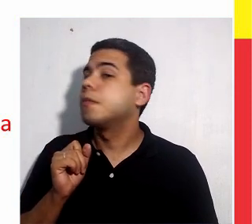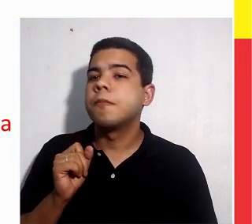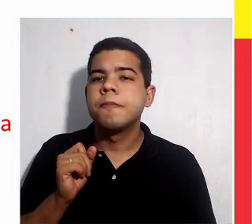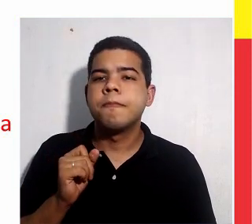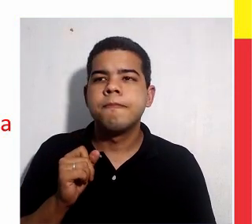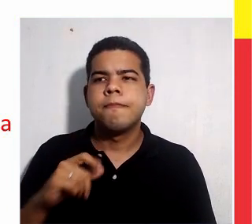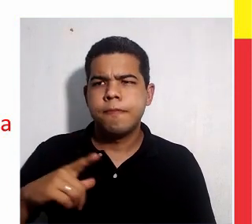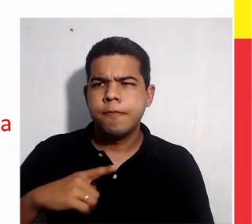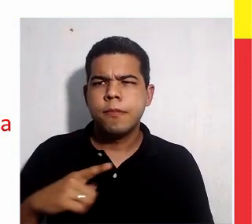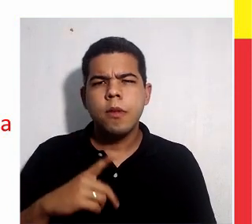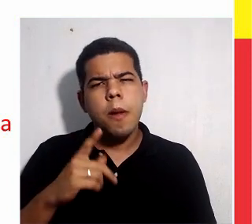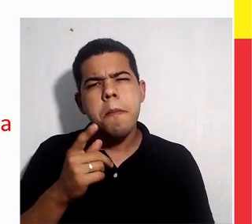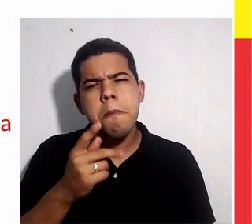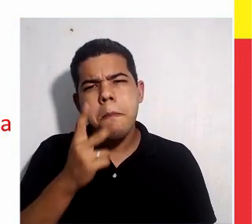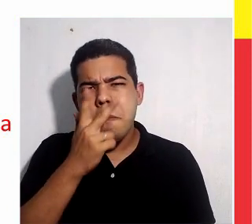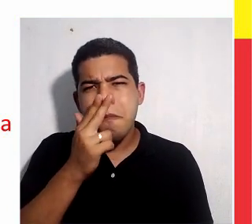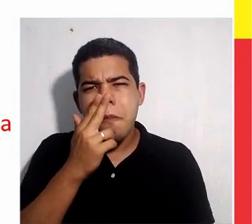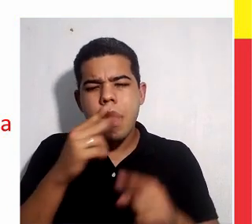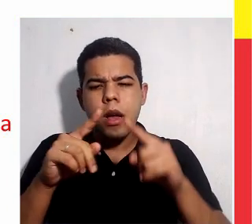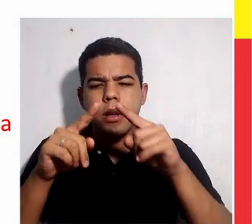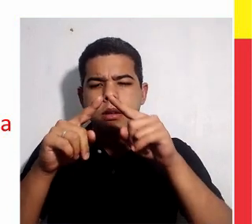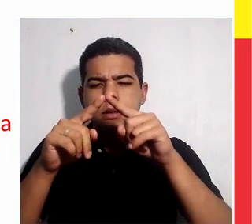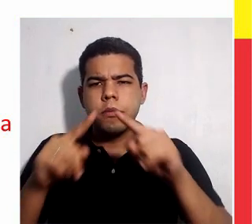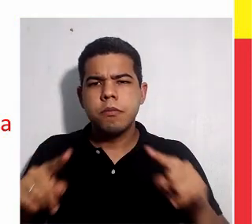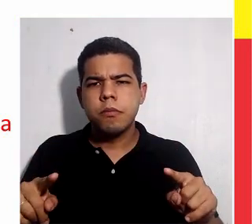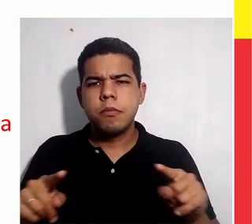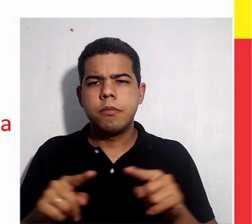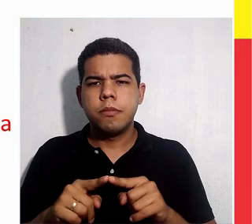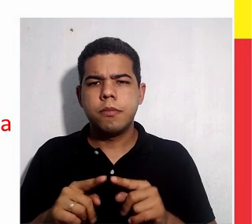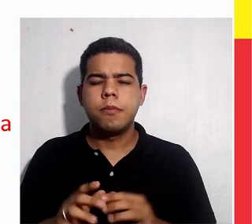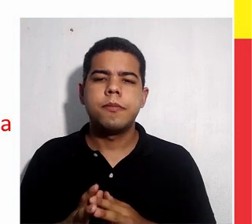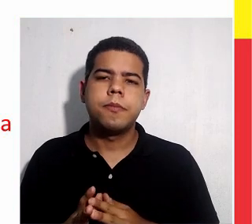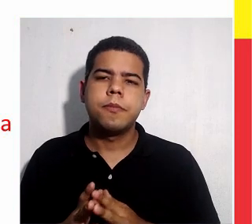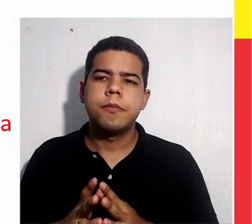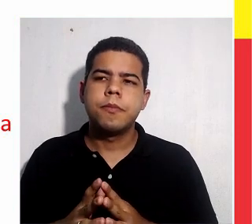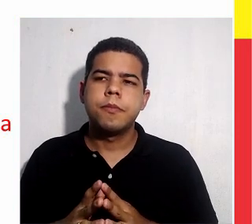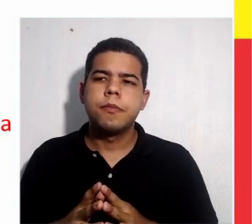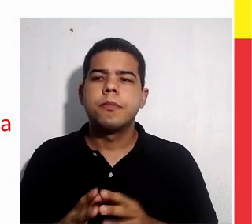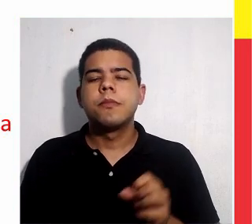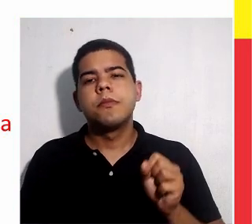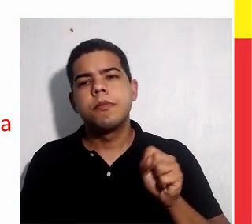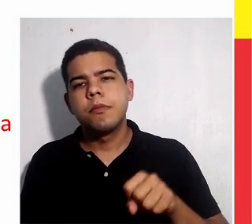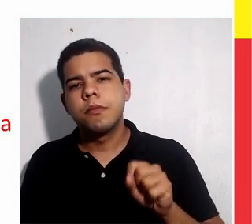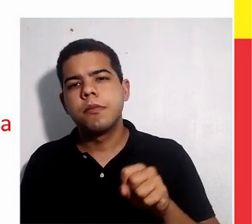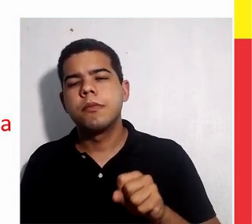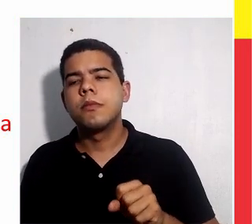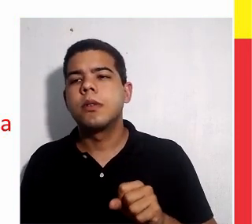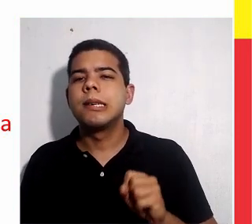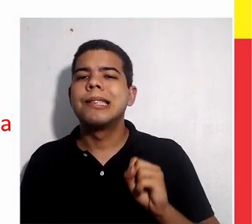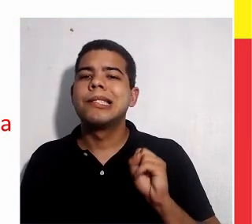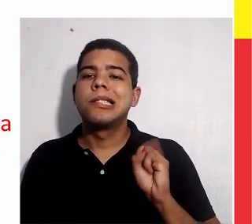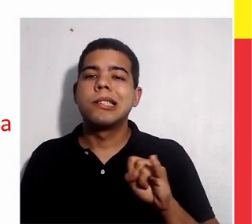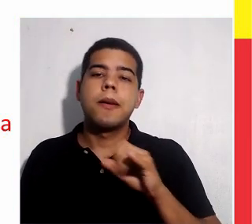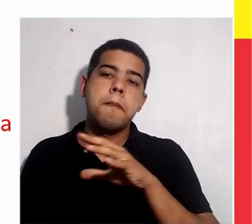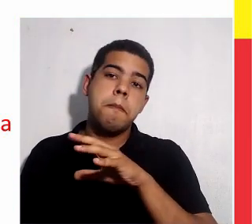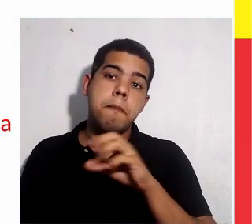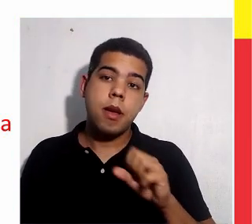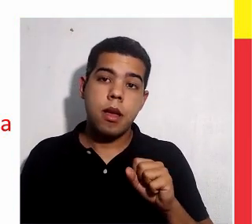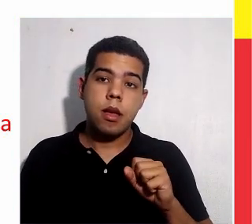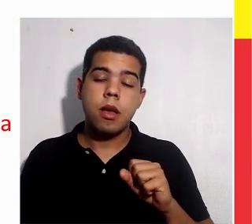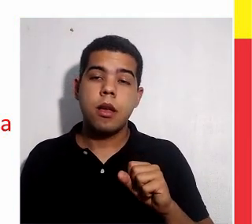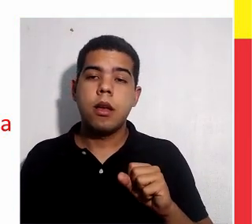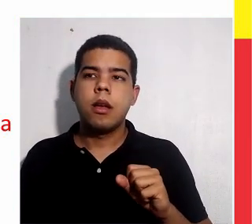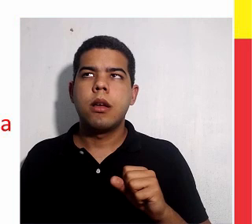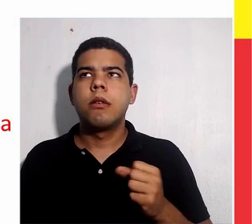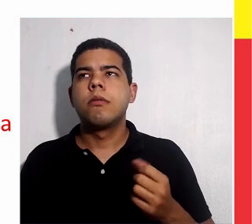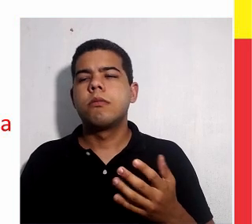ficou praticamente ó, um triângulo. Eu posso ver que eu fiz ali um triângulo. Sim. E se eu pegar esse